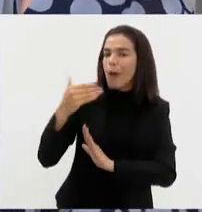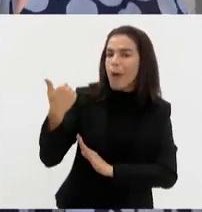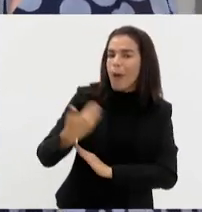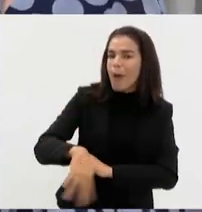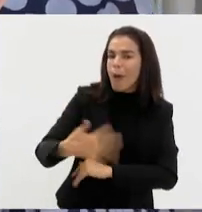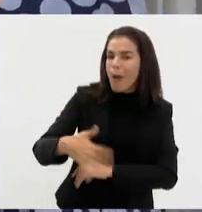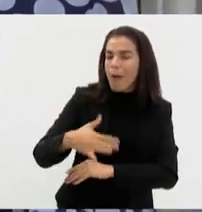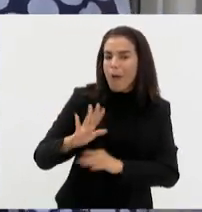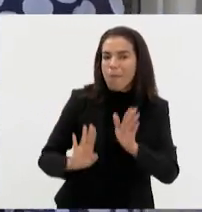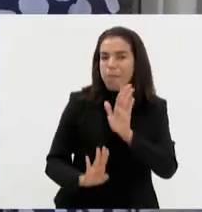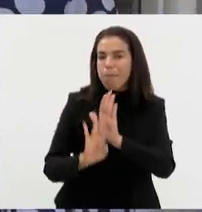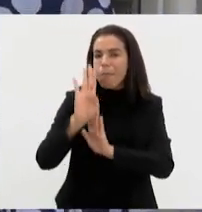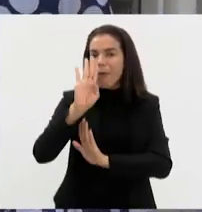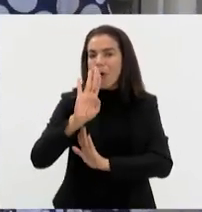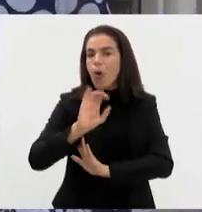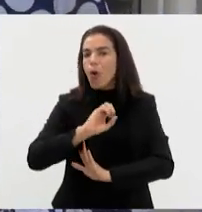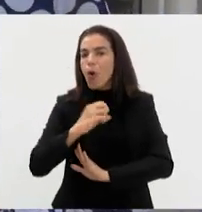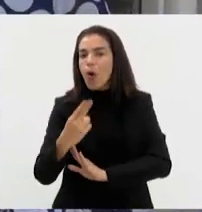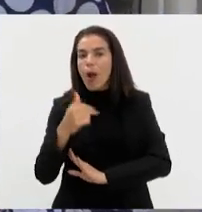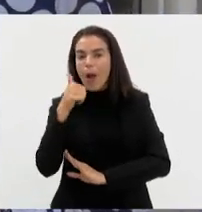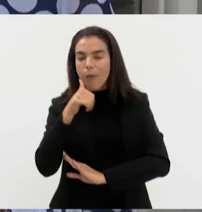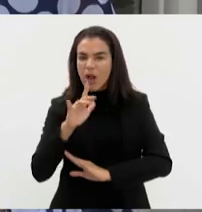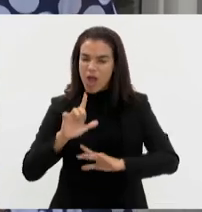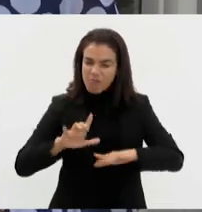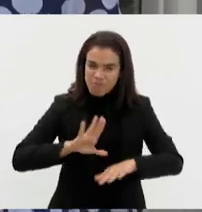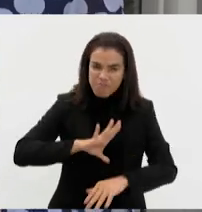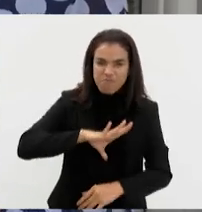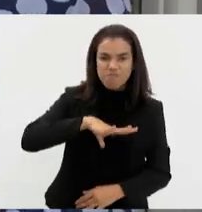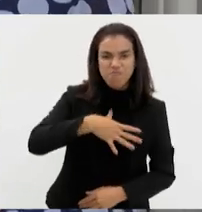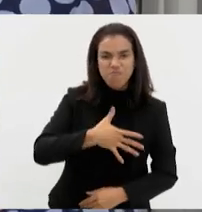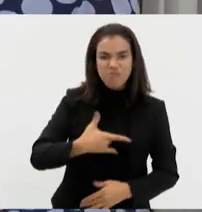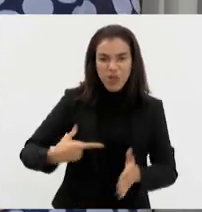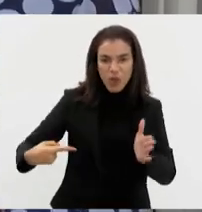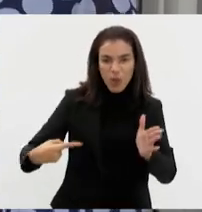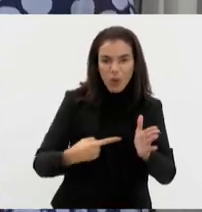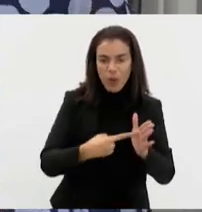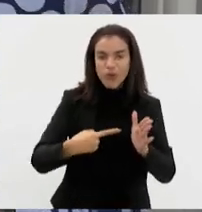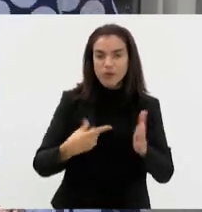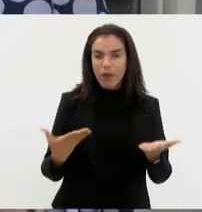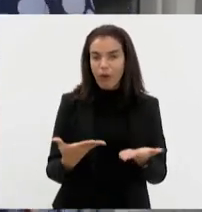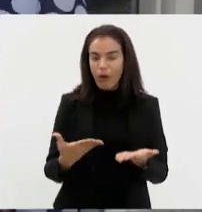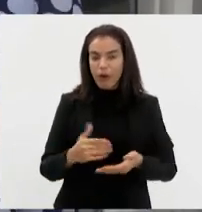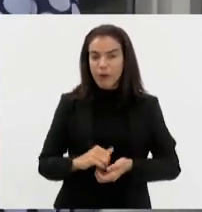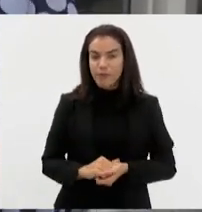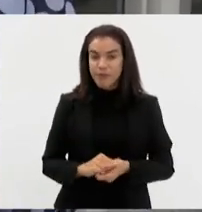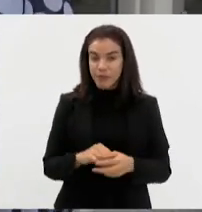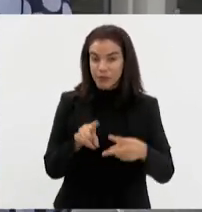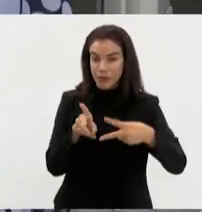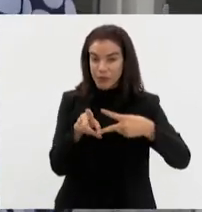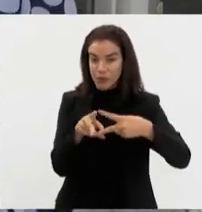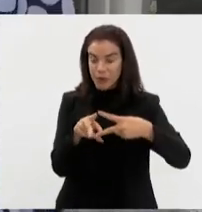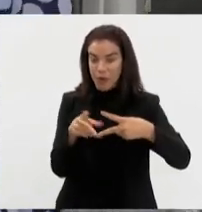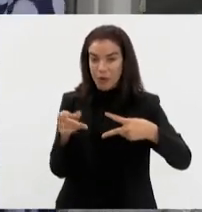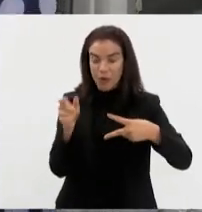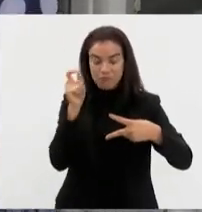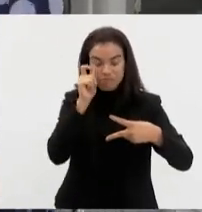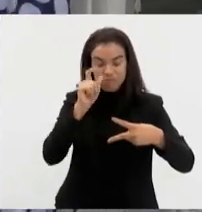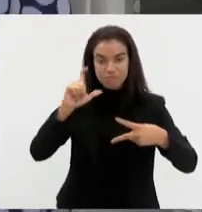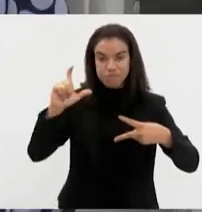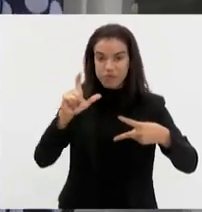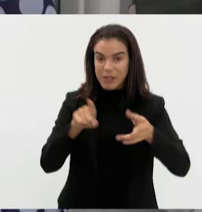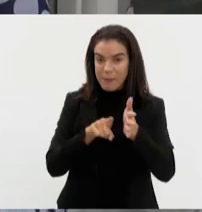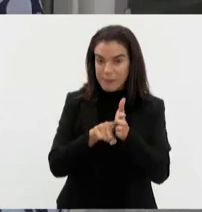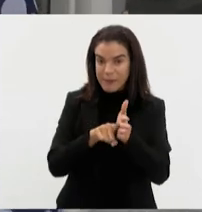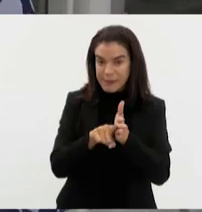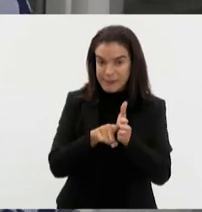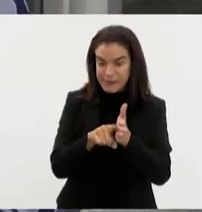casos aumentou ou as mulheres estão mais encorajadas a denunciar através de campanhas também? Duas coisas me chamaram a atenção na pesquisa